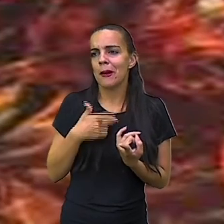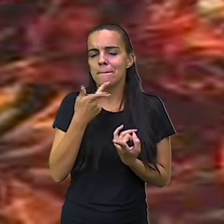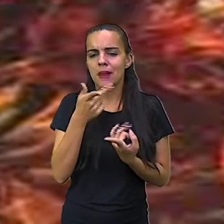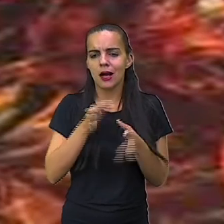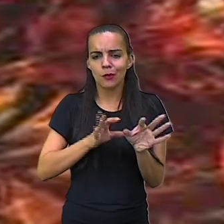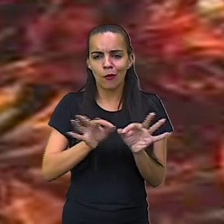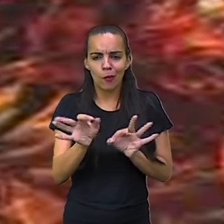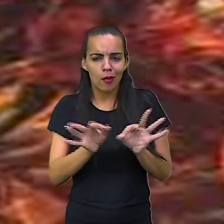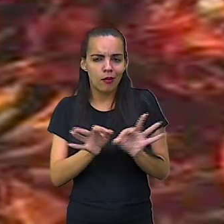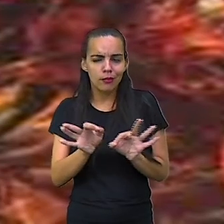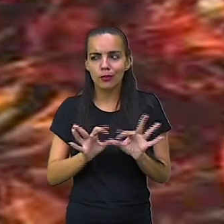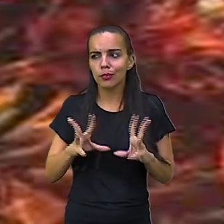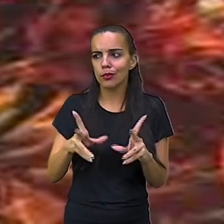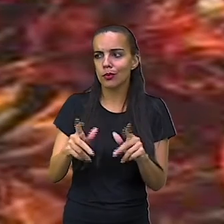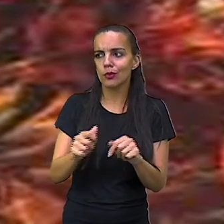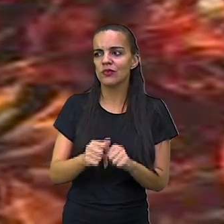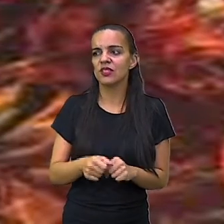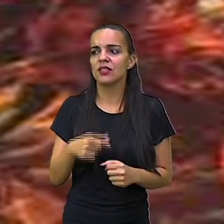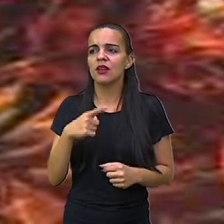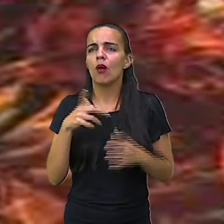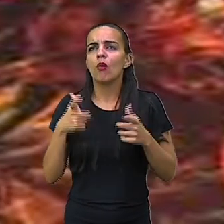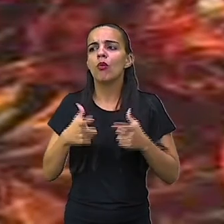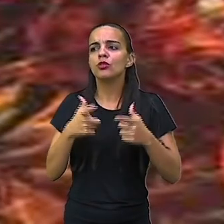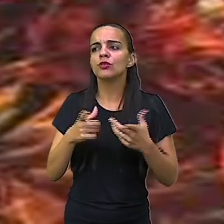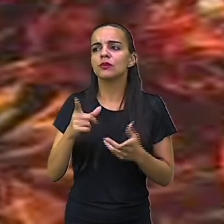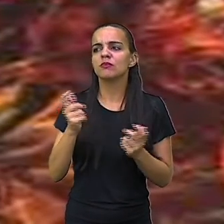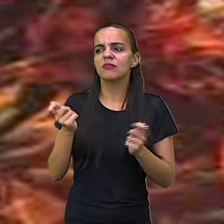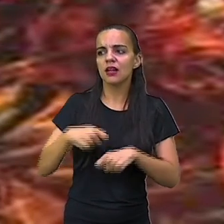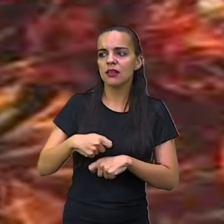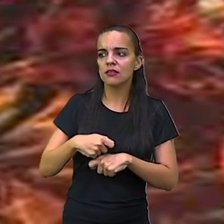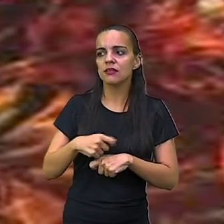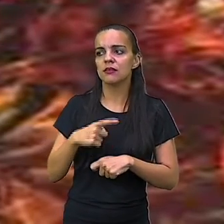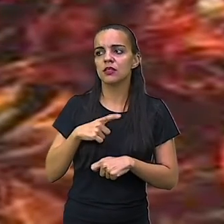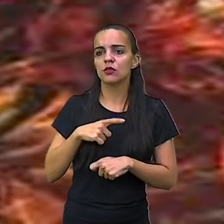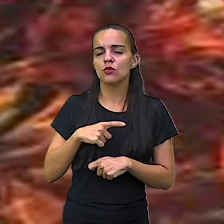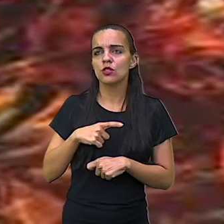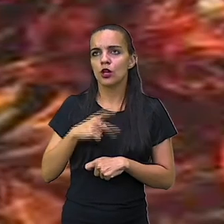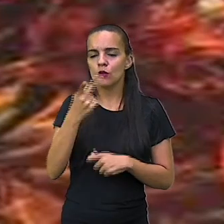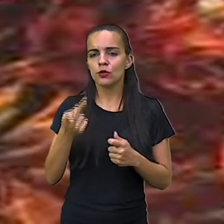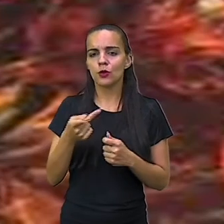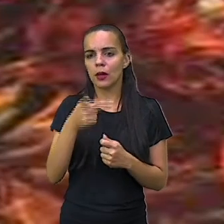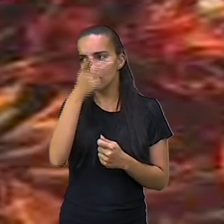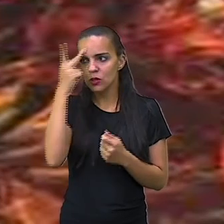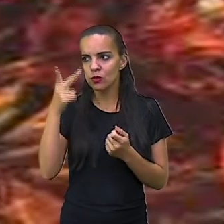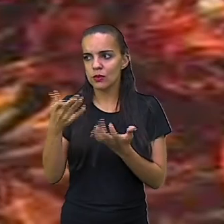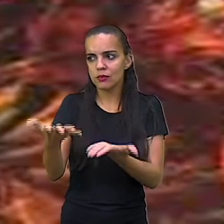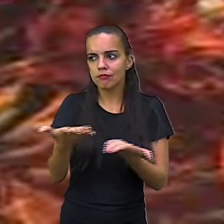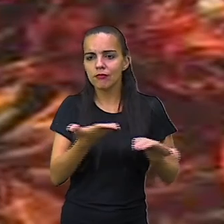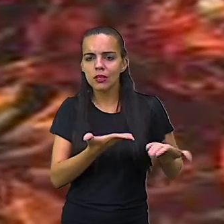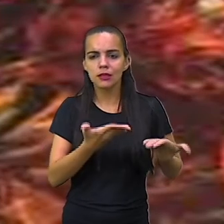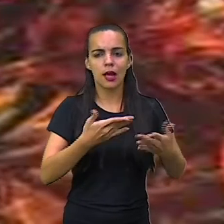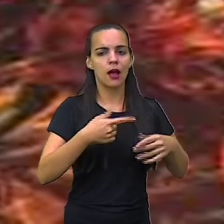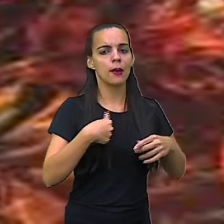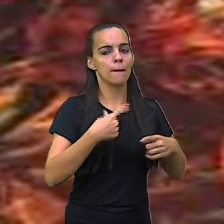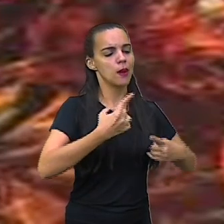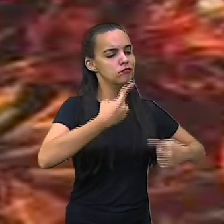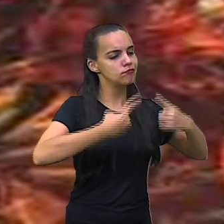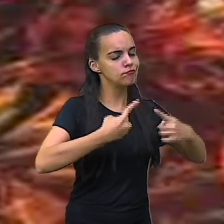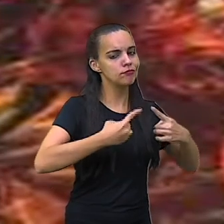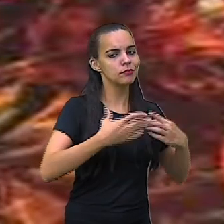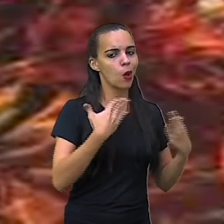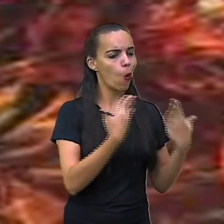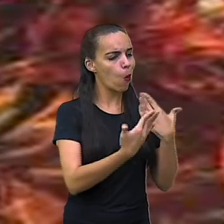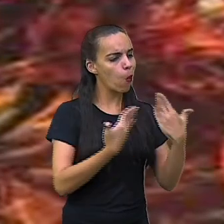ordenada e de uma forma onde nós somos recebidos para dialogar e